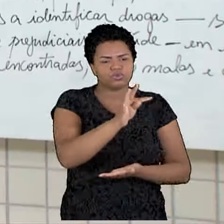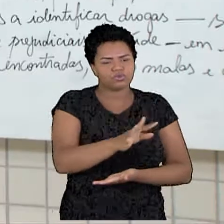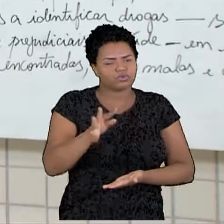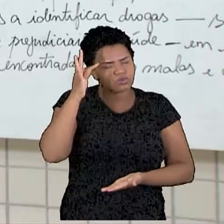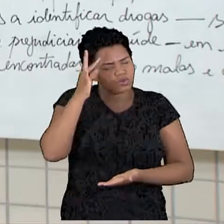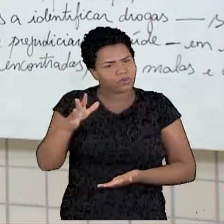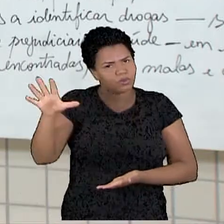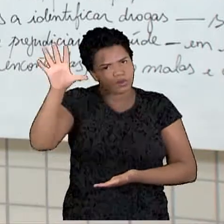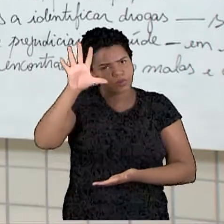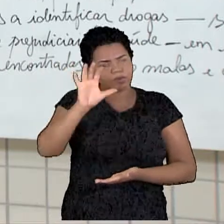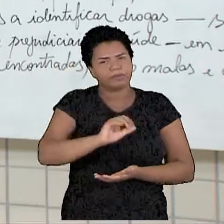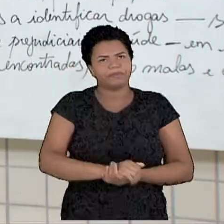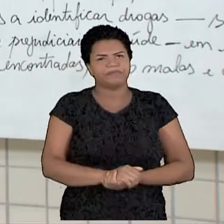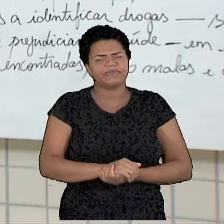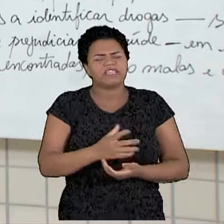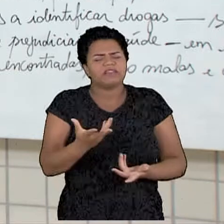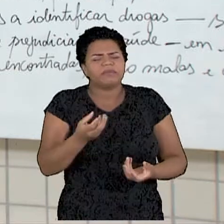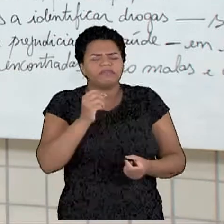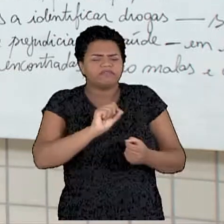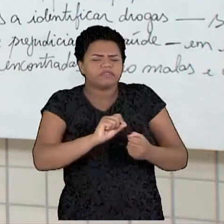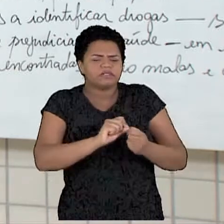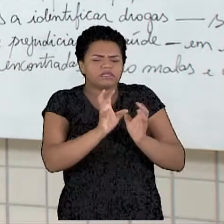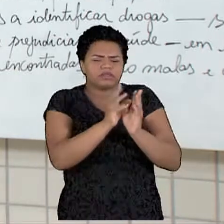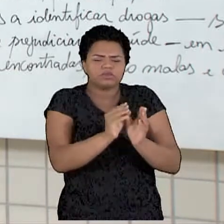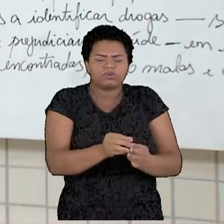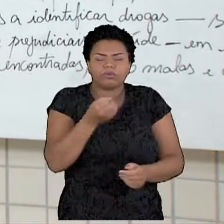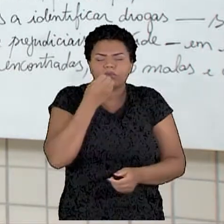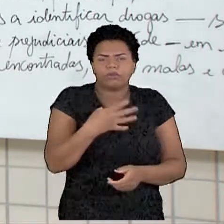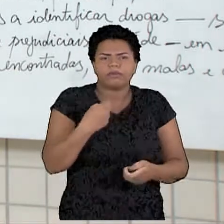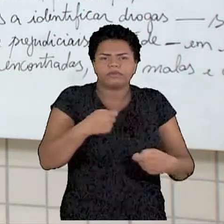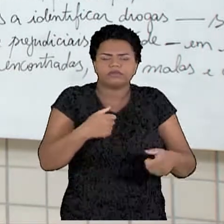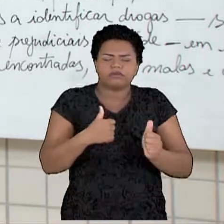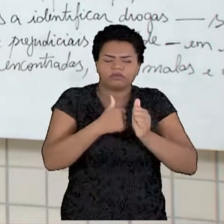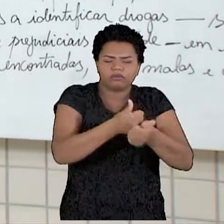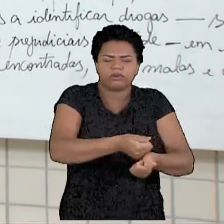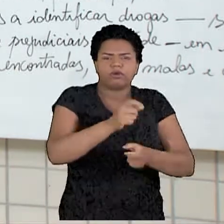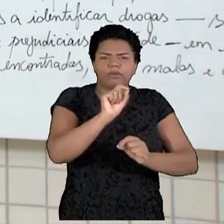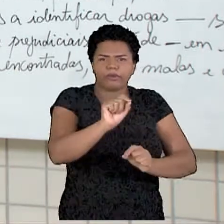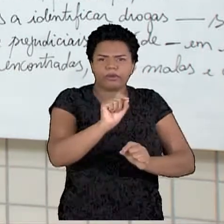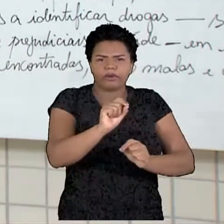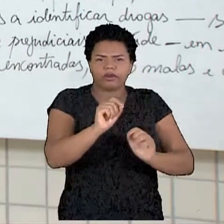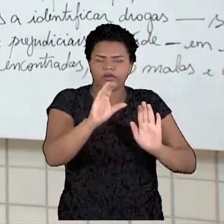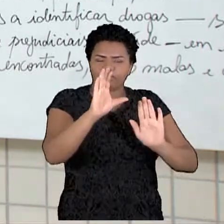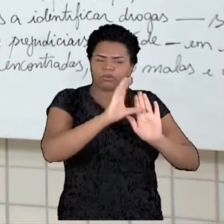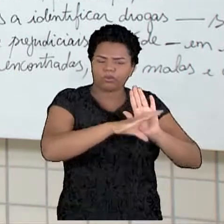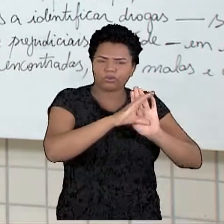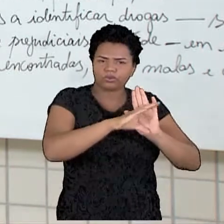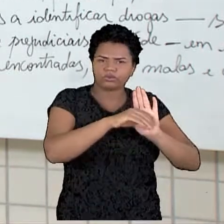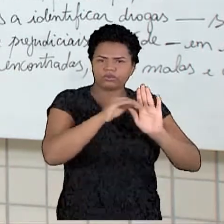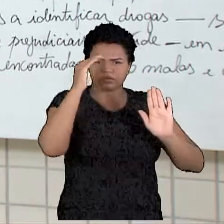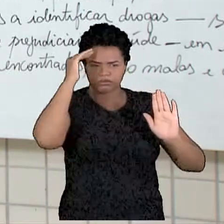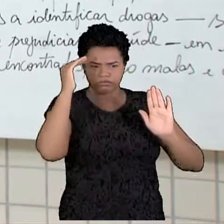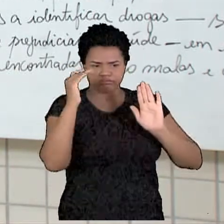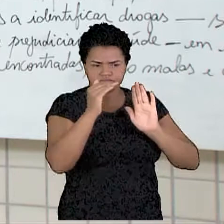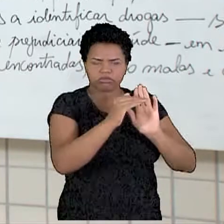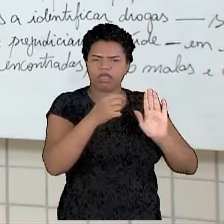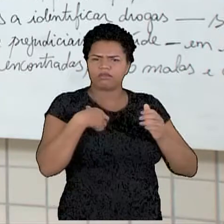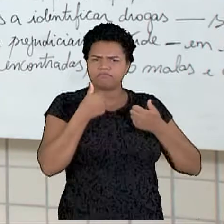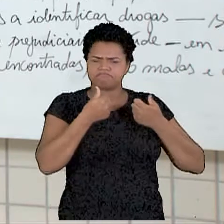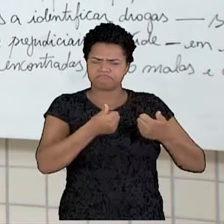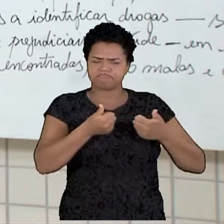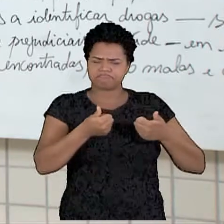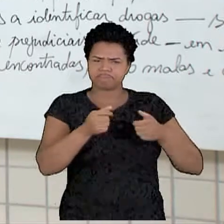bom resumo, o que eu preciso seguir? Eu preciso seguir alguns conceitos para que ele fique bem feito, né? Para que ele